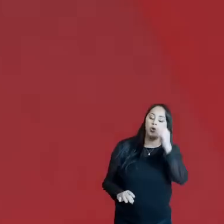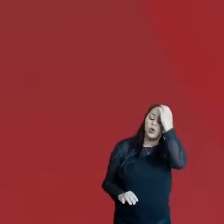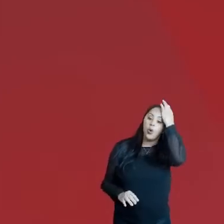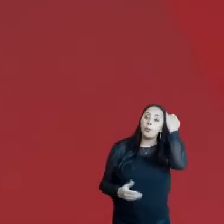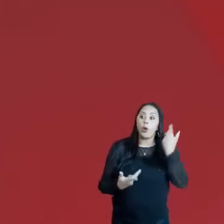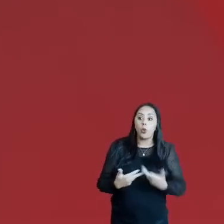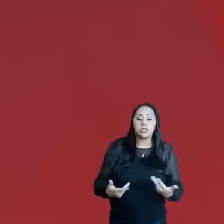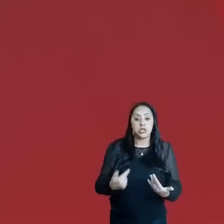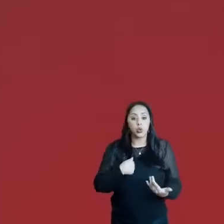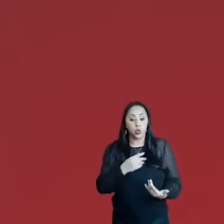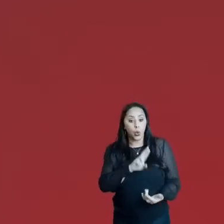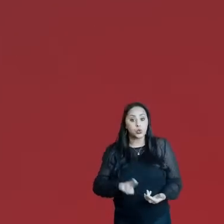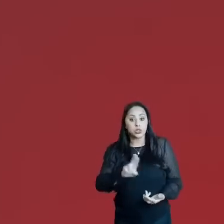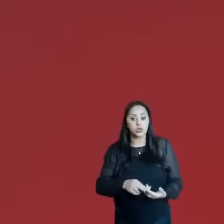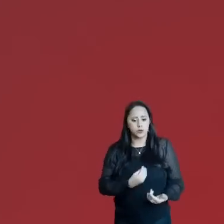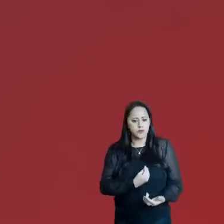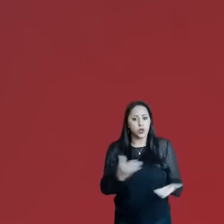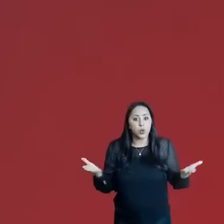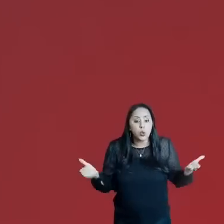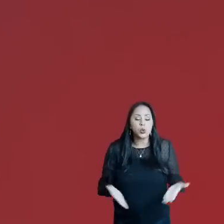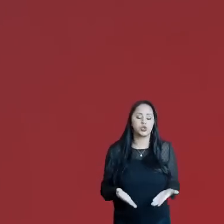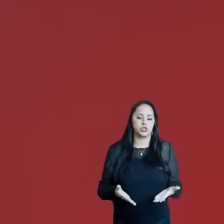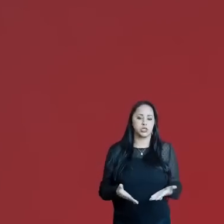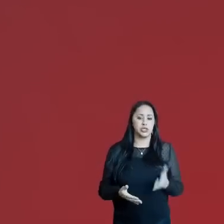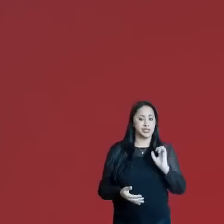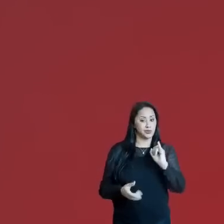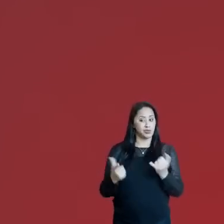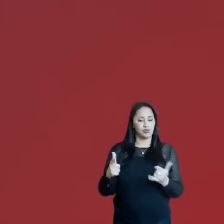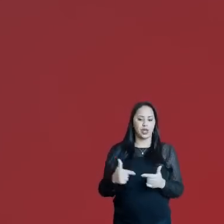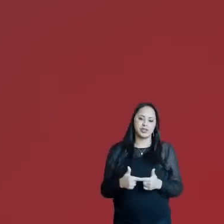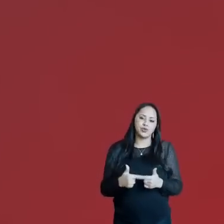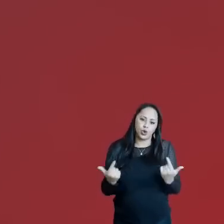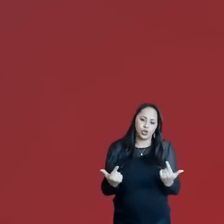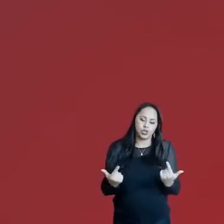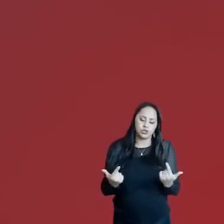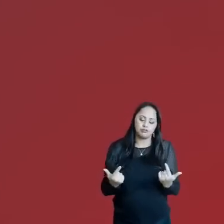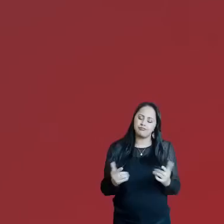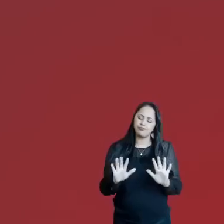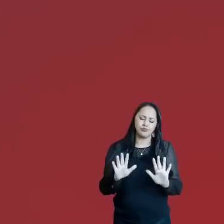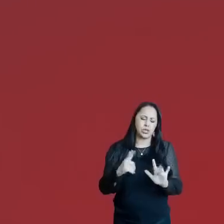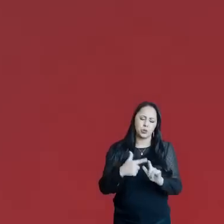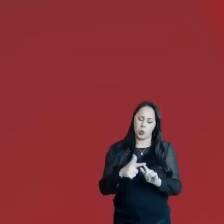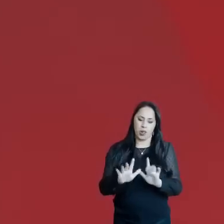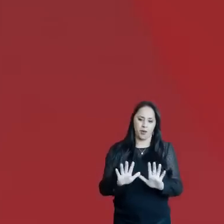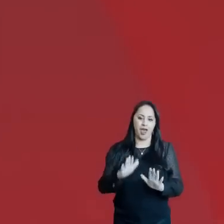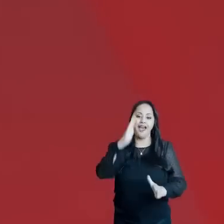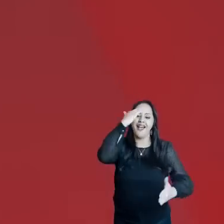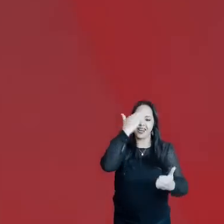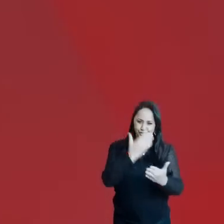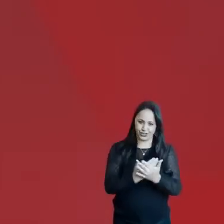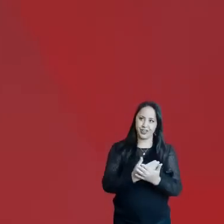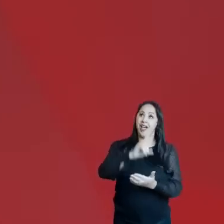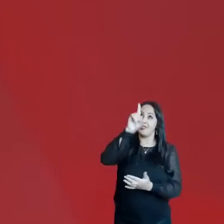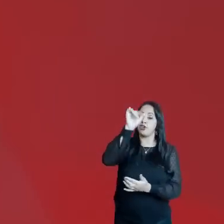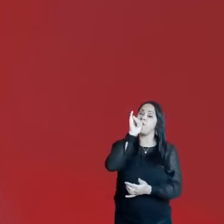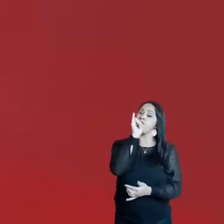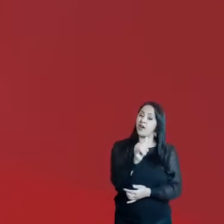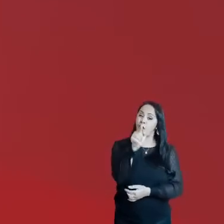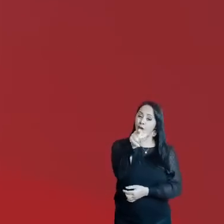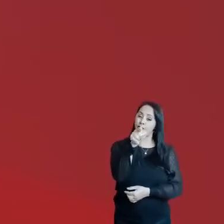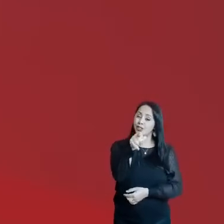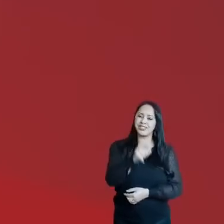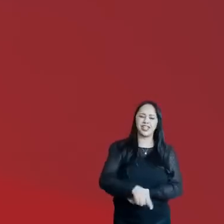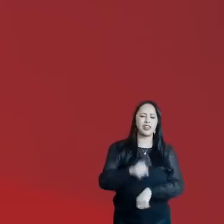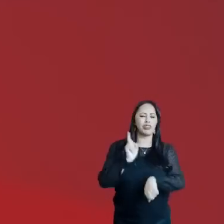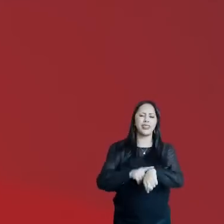vivendo hoje, no dia de hoje. Se você não deu essa sorte, acredita em mim, ele fala com você todo tempo, o